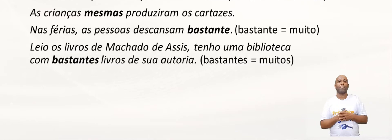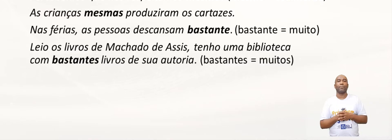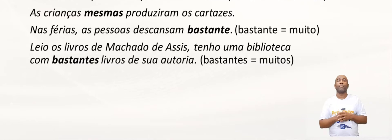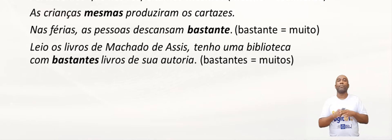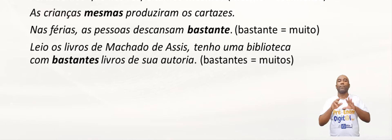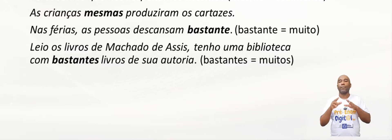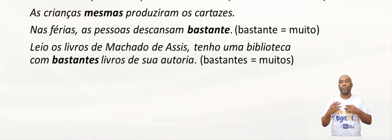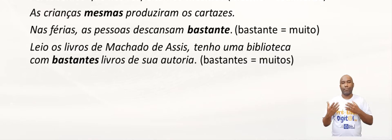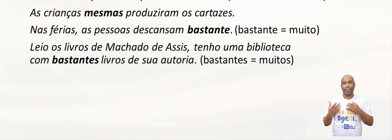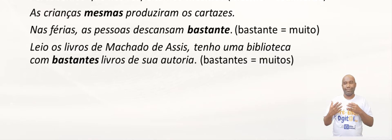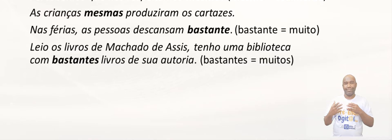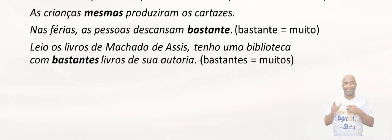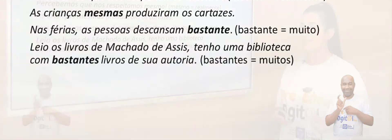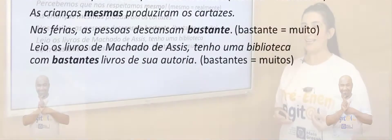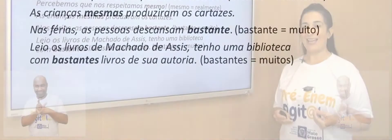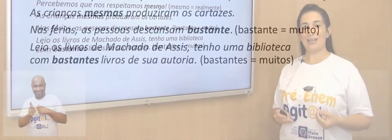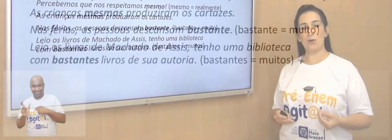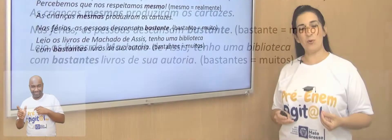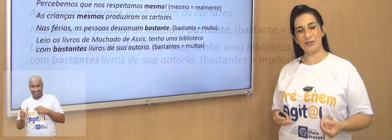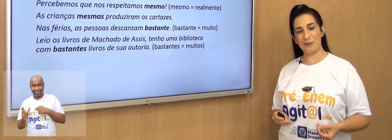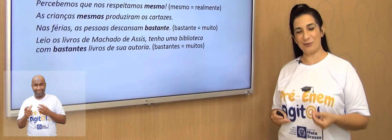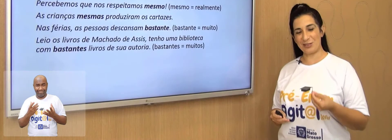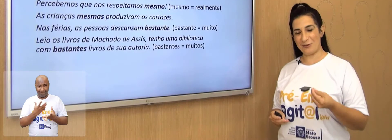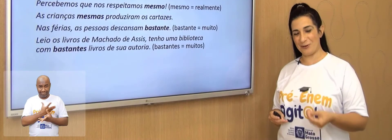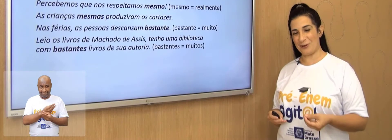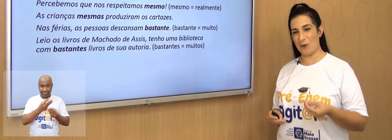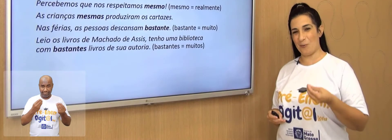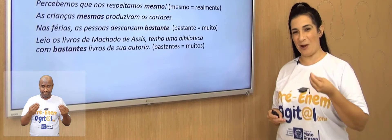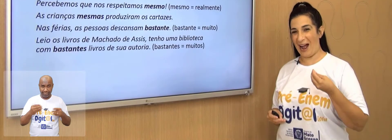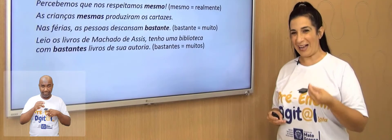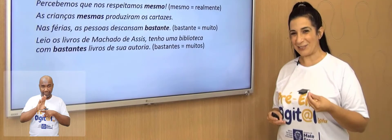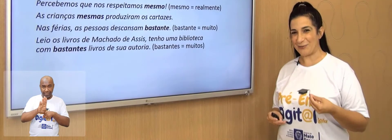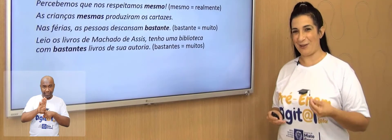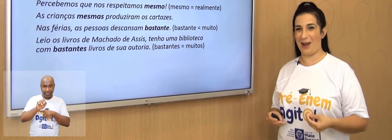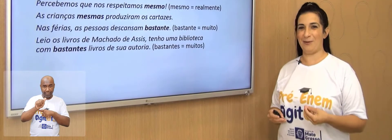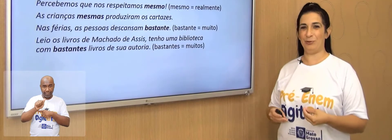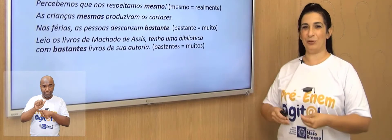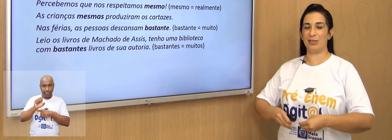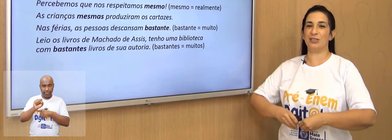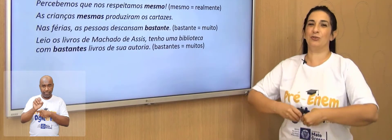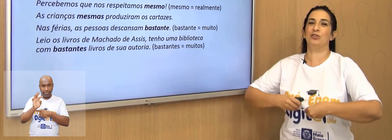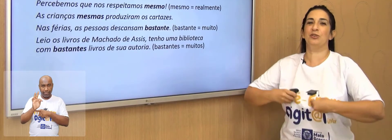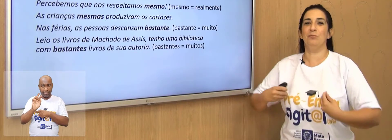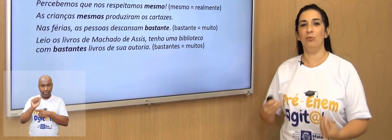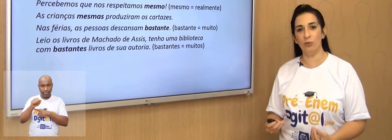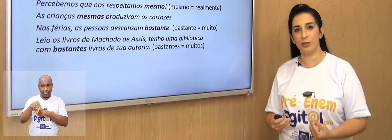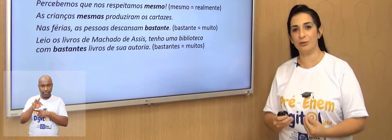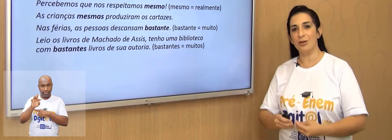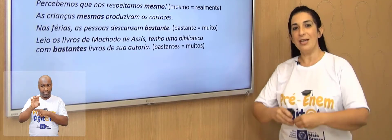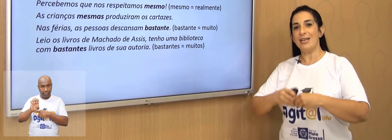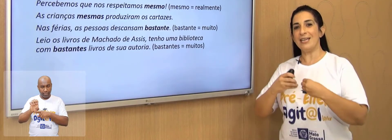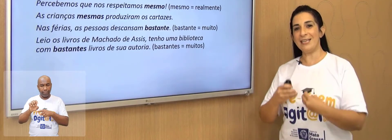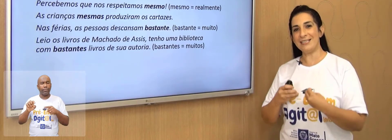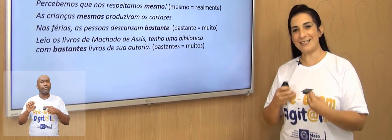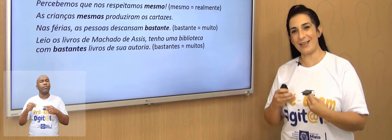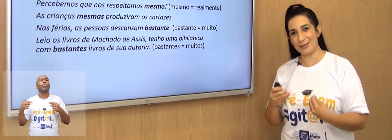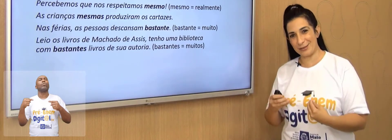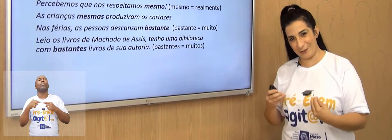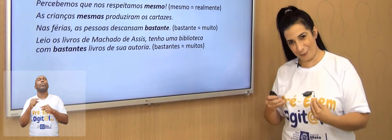A palavra bastante, quando funciona como advérbio, no sentido de muito,